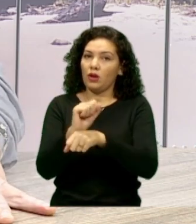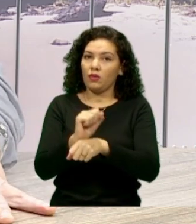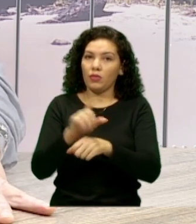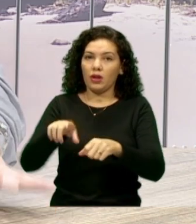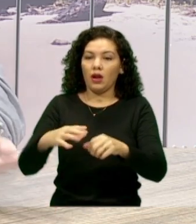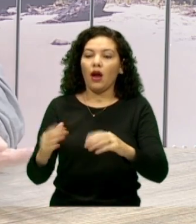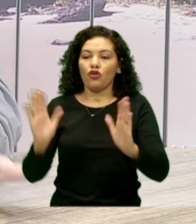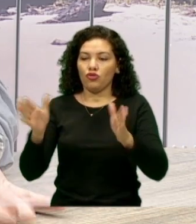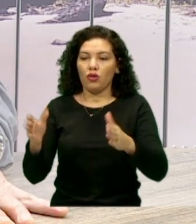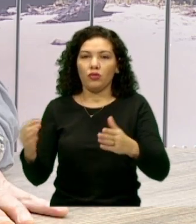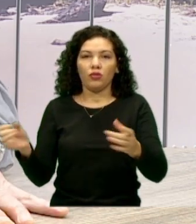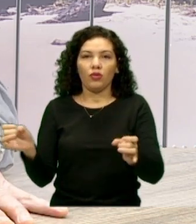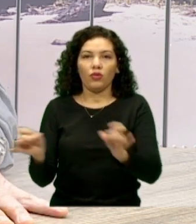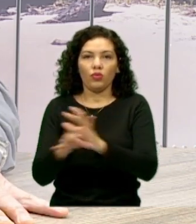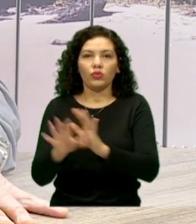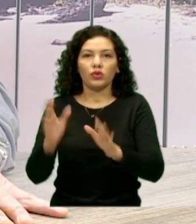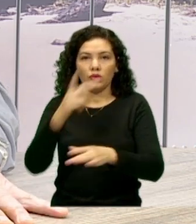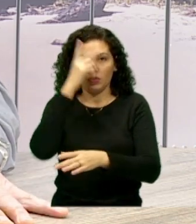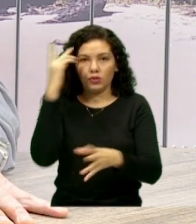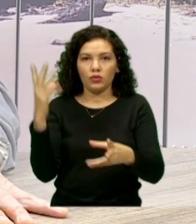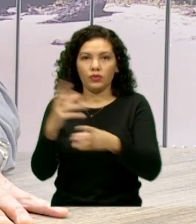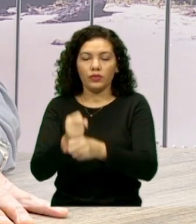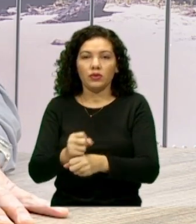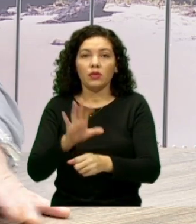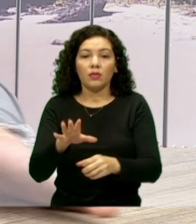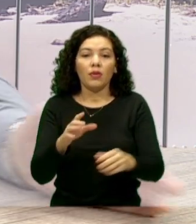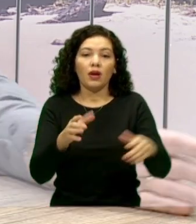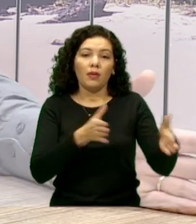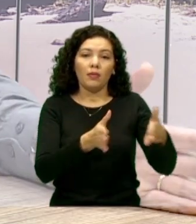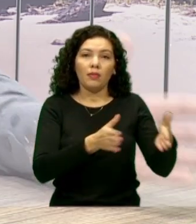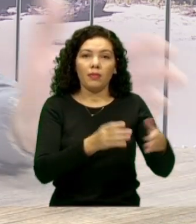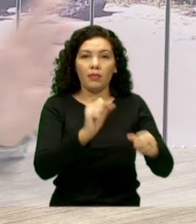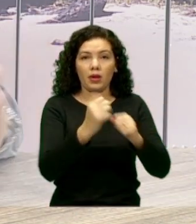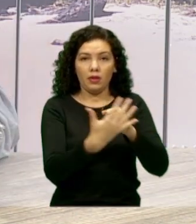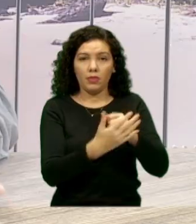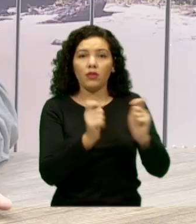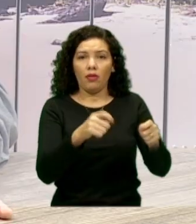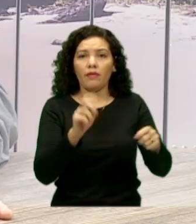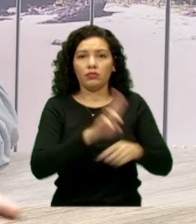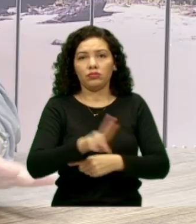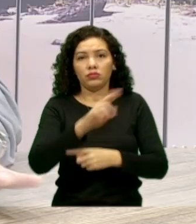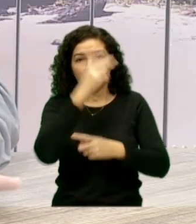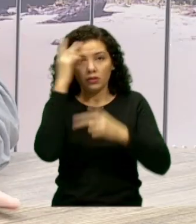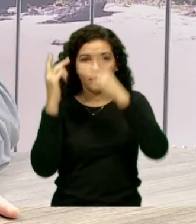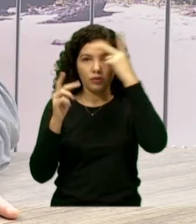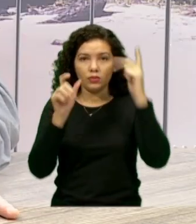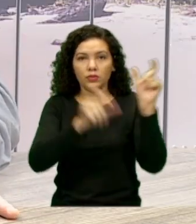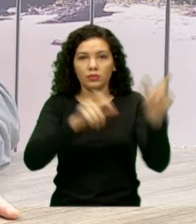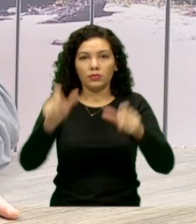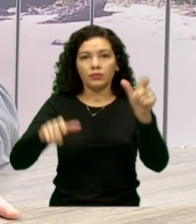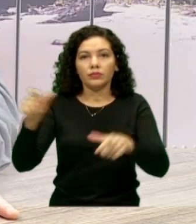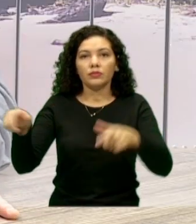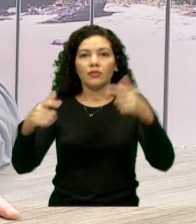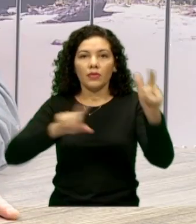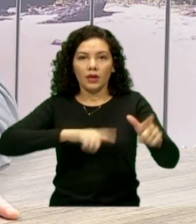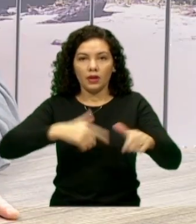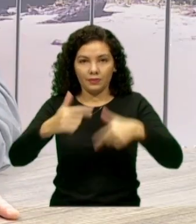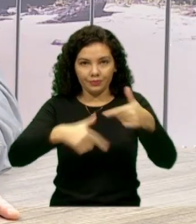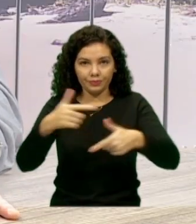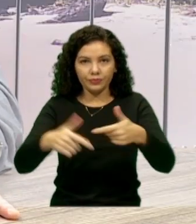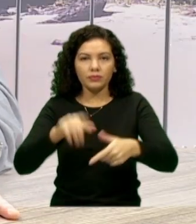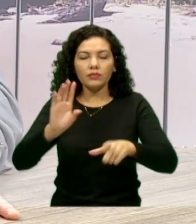estabilizou, mas daí na pandemia poderia ter usado esse expediente. E daí nós chegamos na